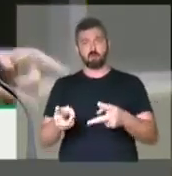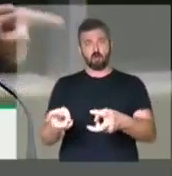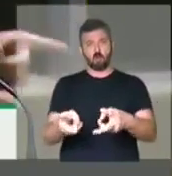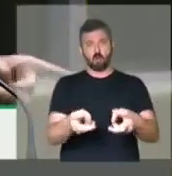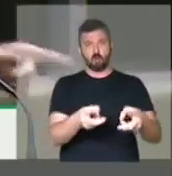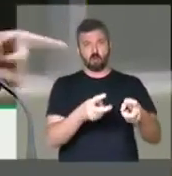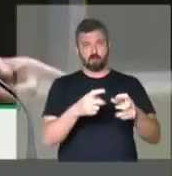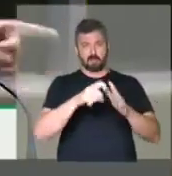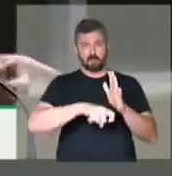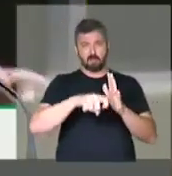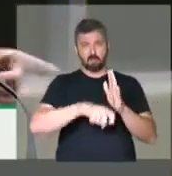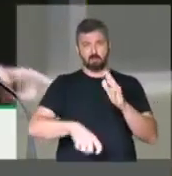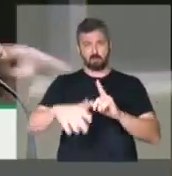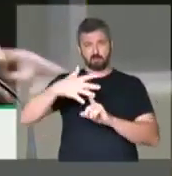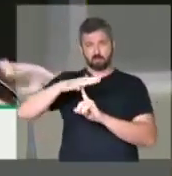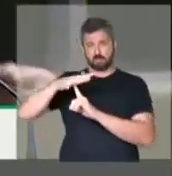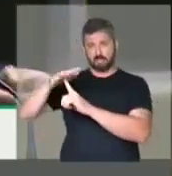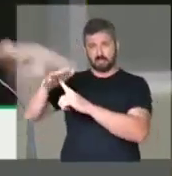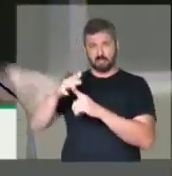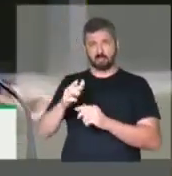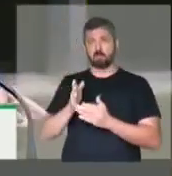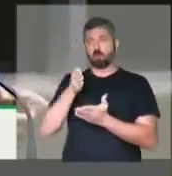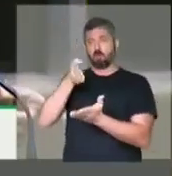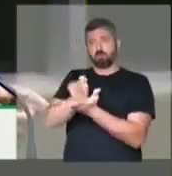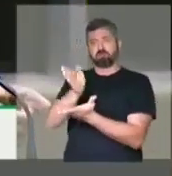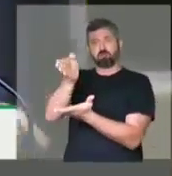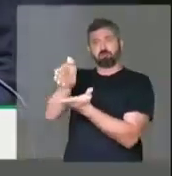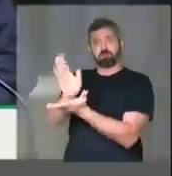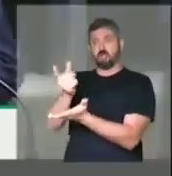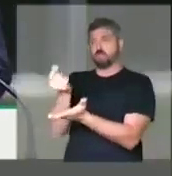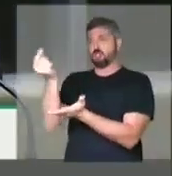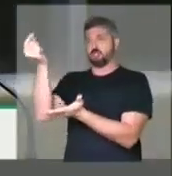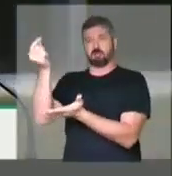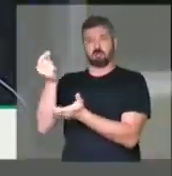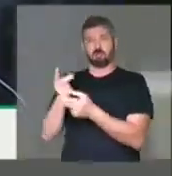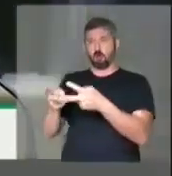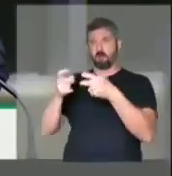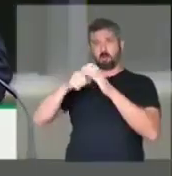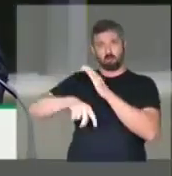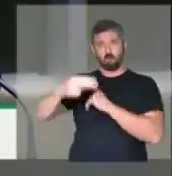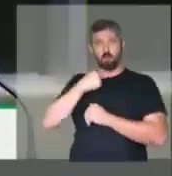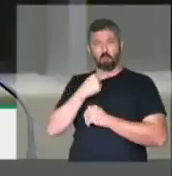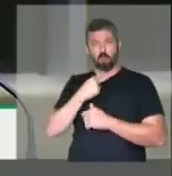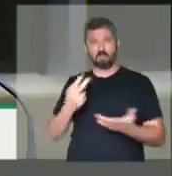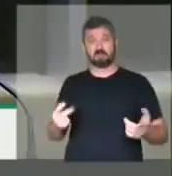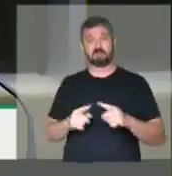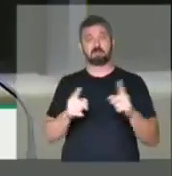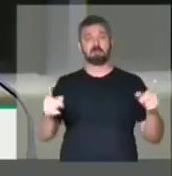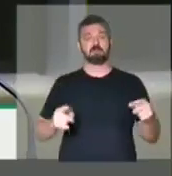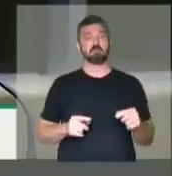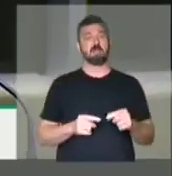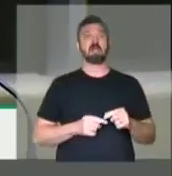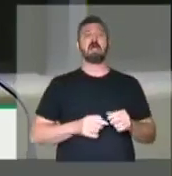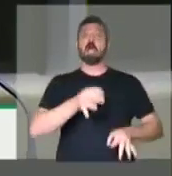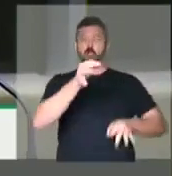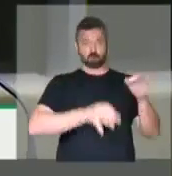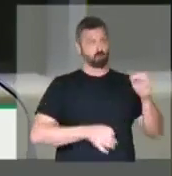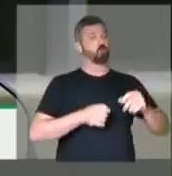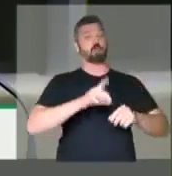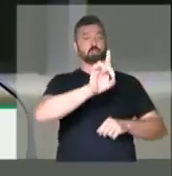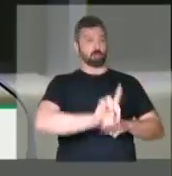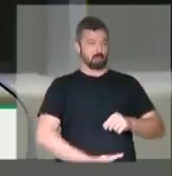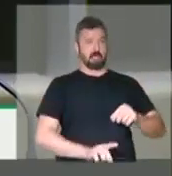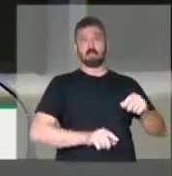cobrar imposto de helicóptero e de lancha de luxo, mas eles acham justo cortar direito do